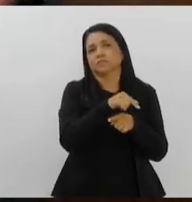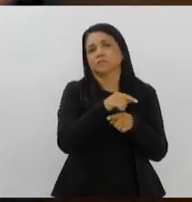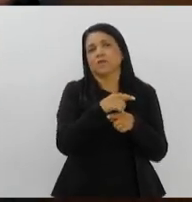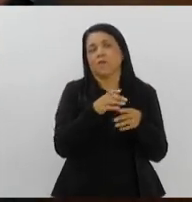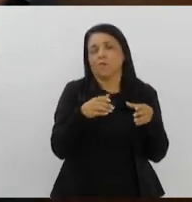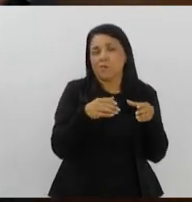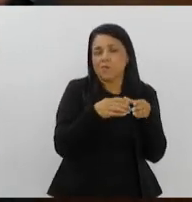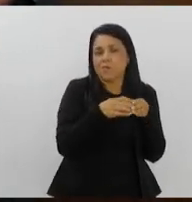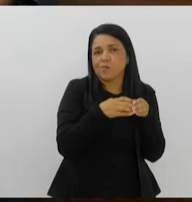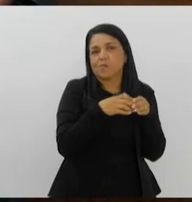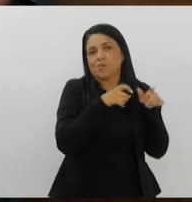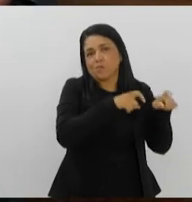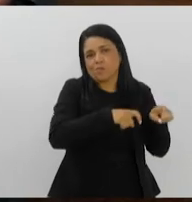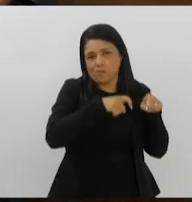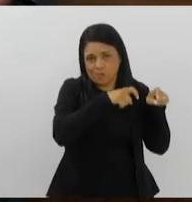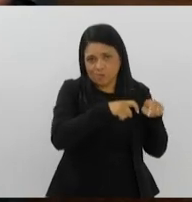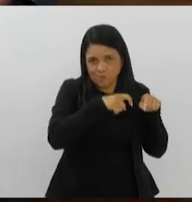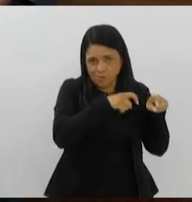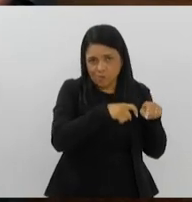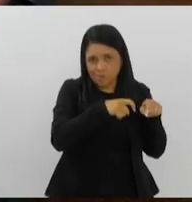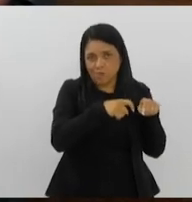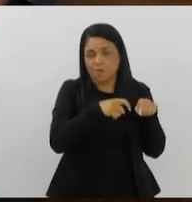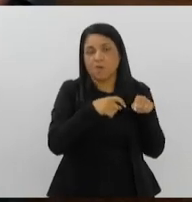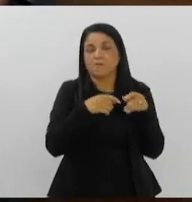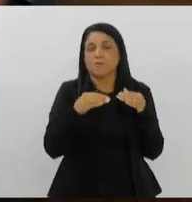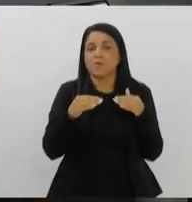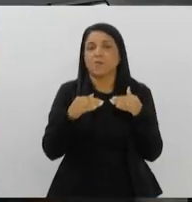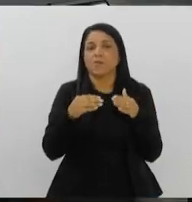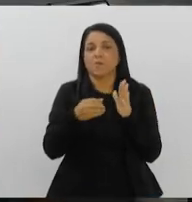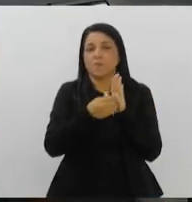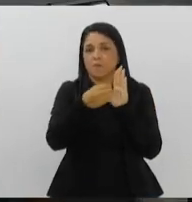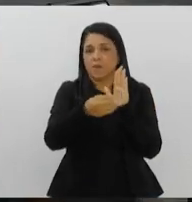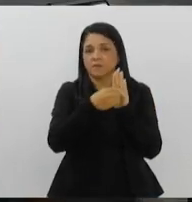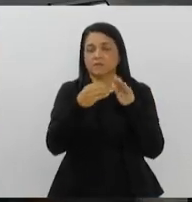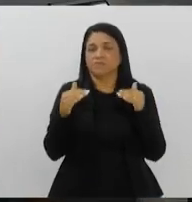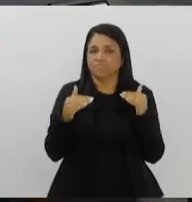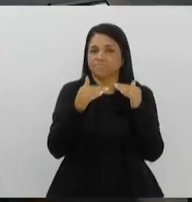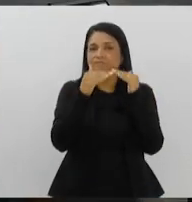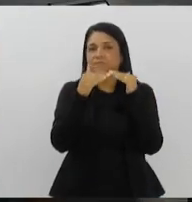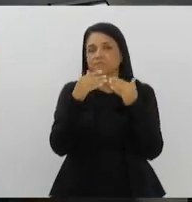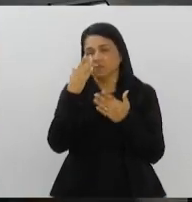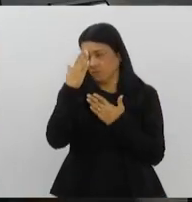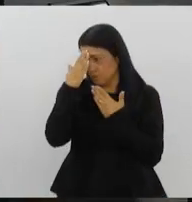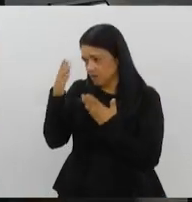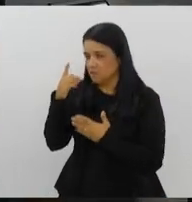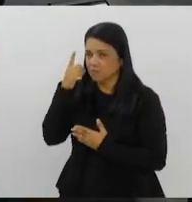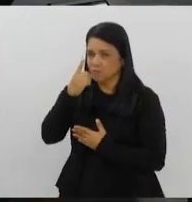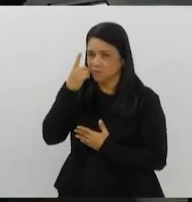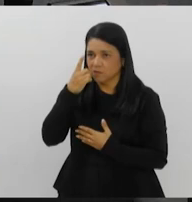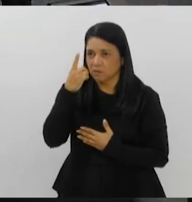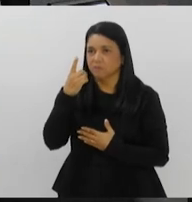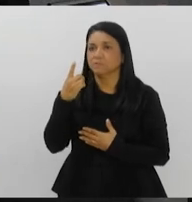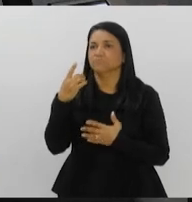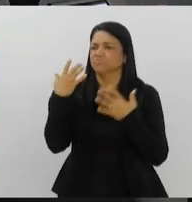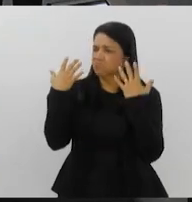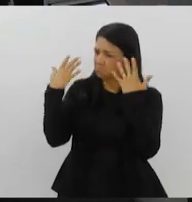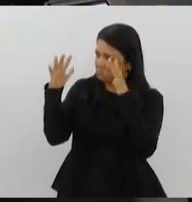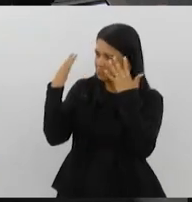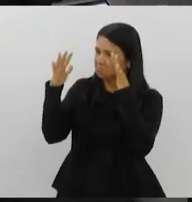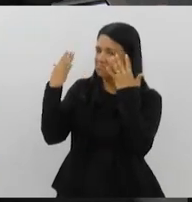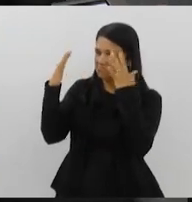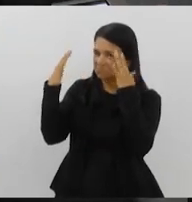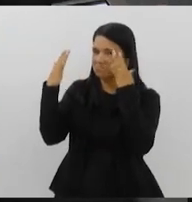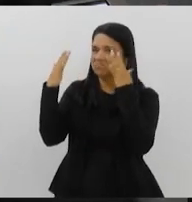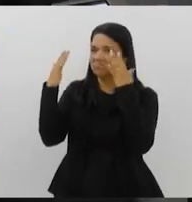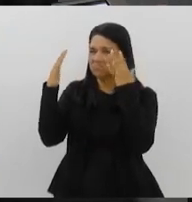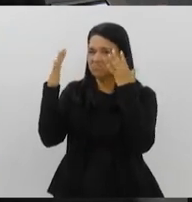estado do Rio de Janeiro. Meu parecer é favorável. Obrigado, deputado. Muito bem.